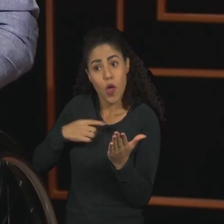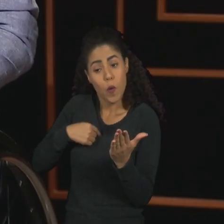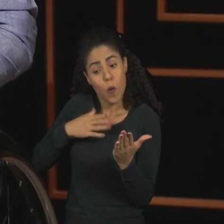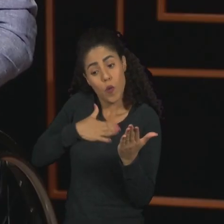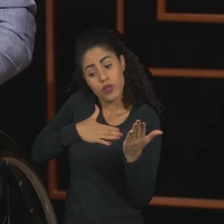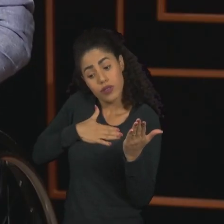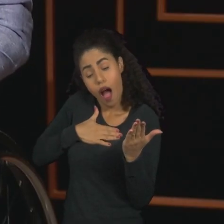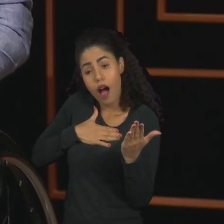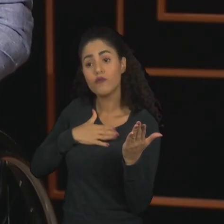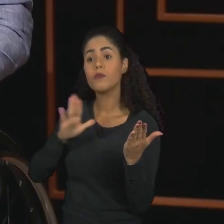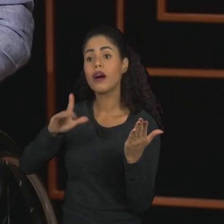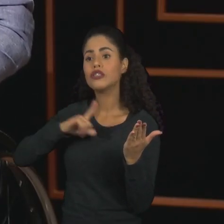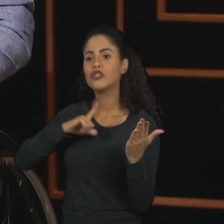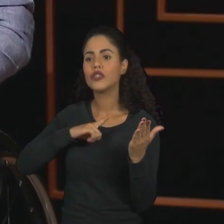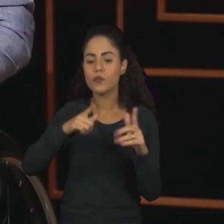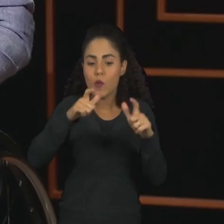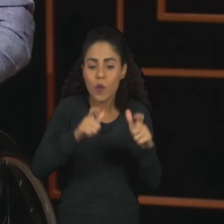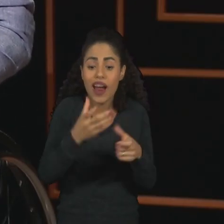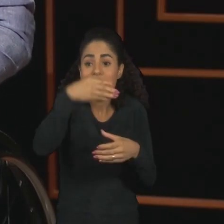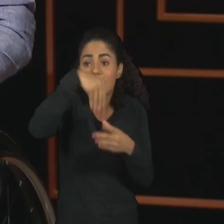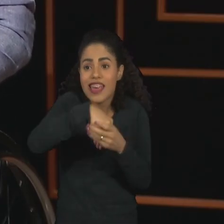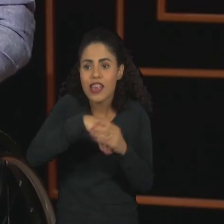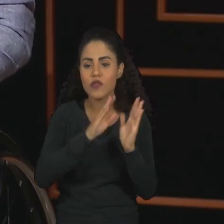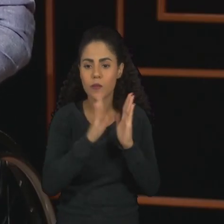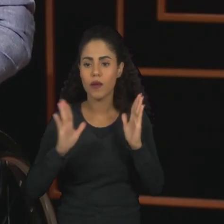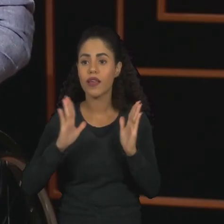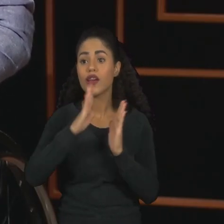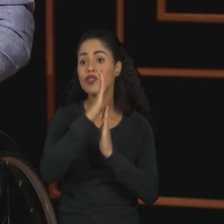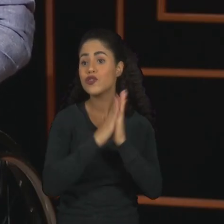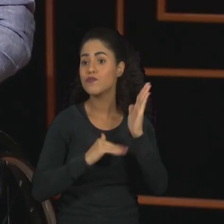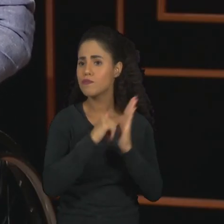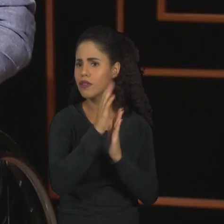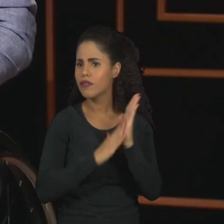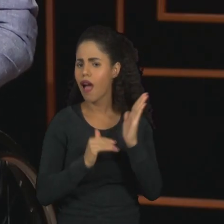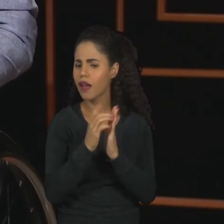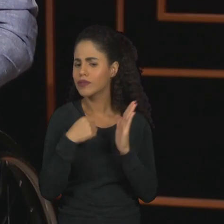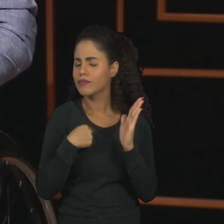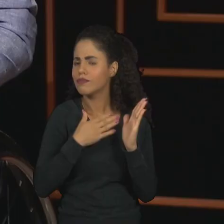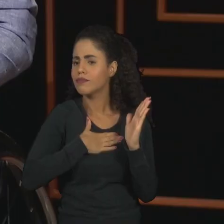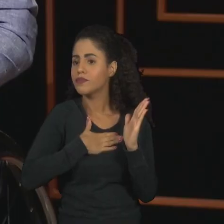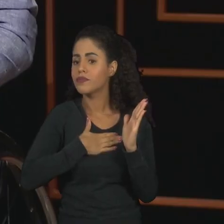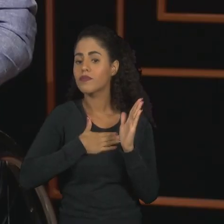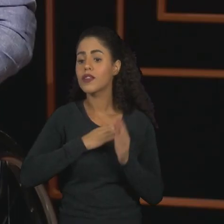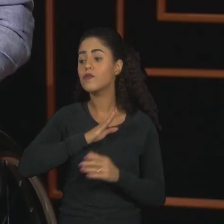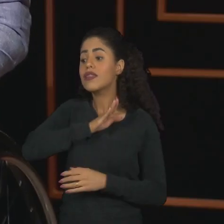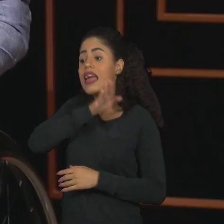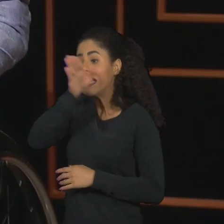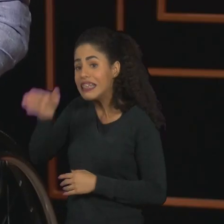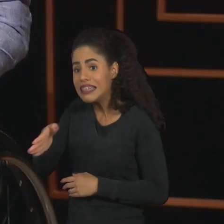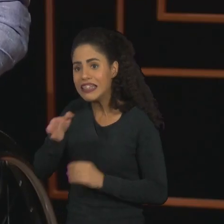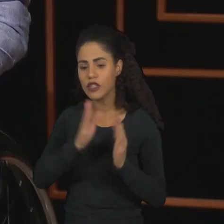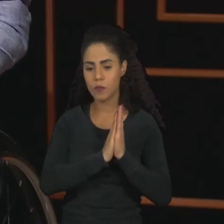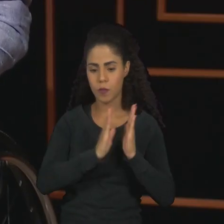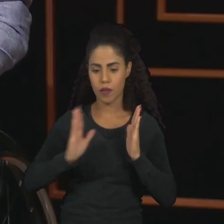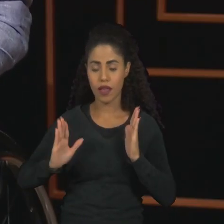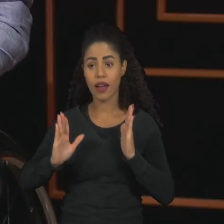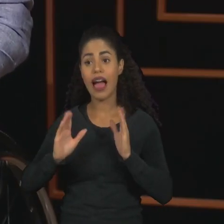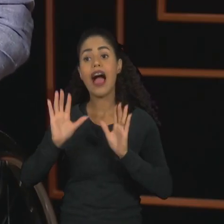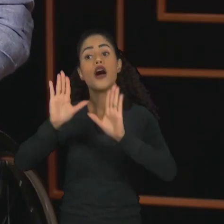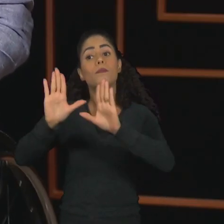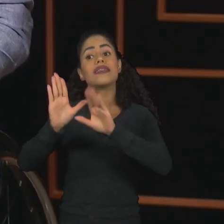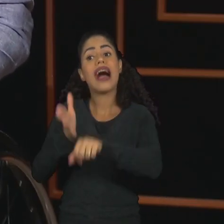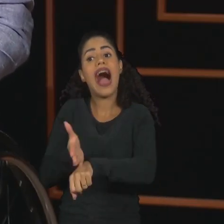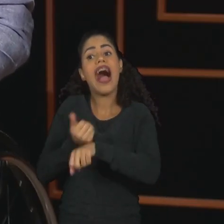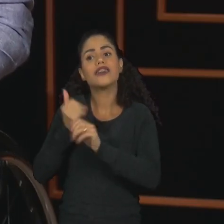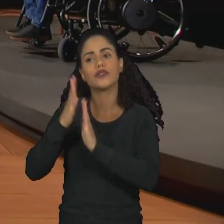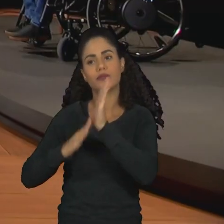uma oficina de pinturas. E para você ir frequentar a oficina de pintura, você tinha que ler antes. E eu